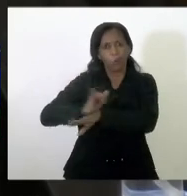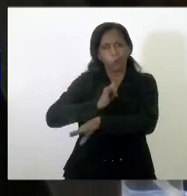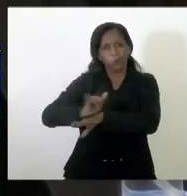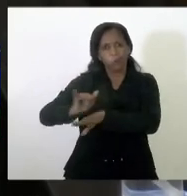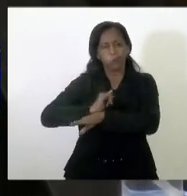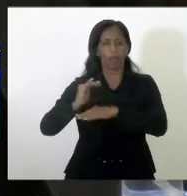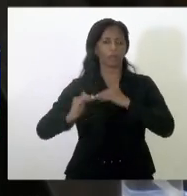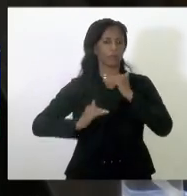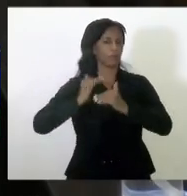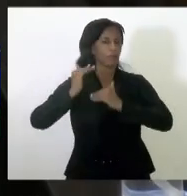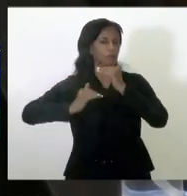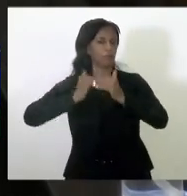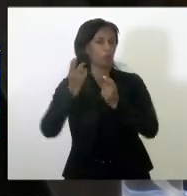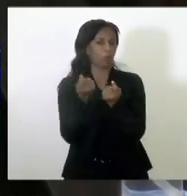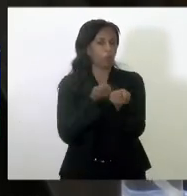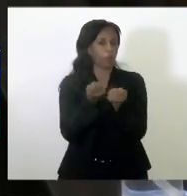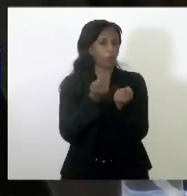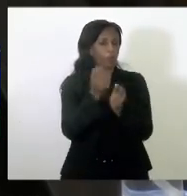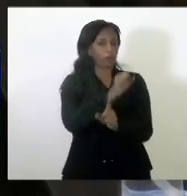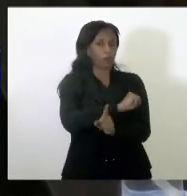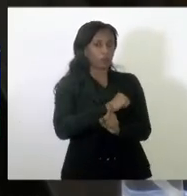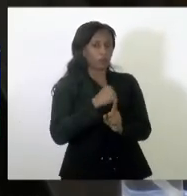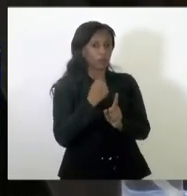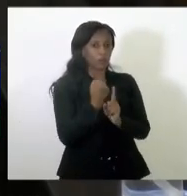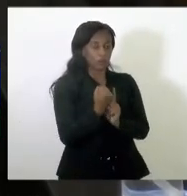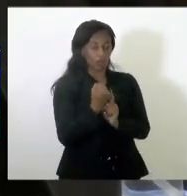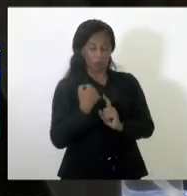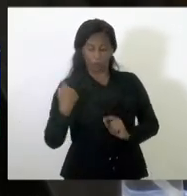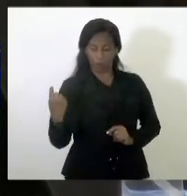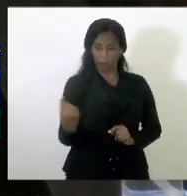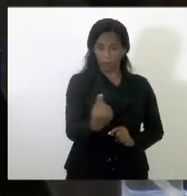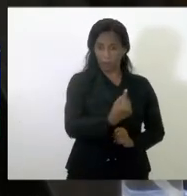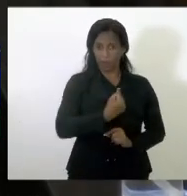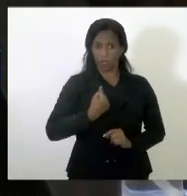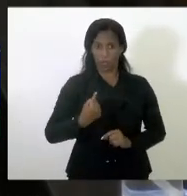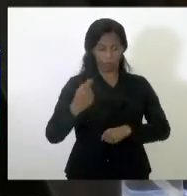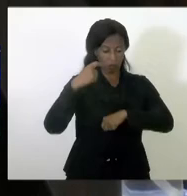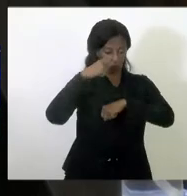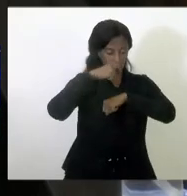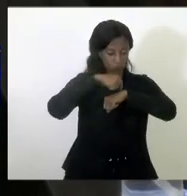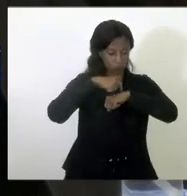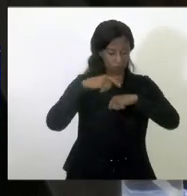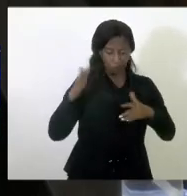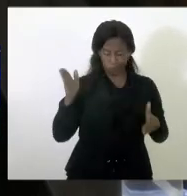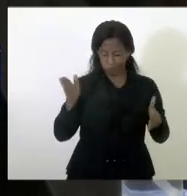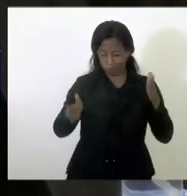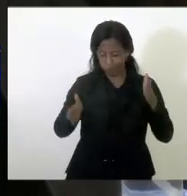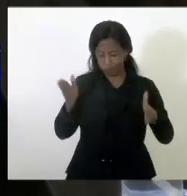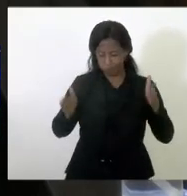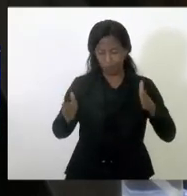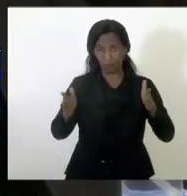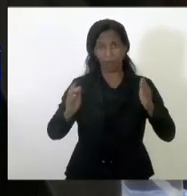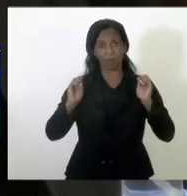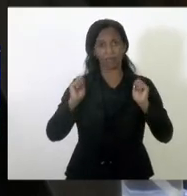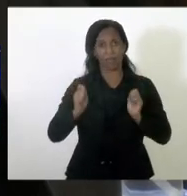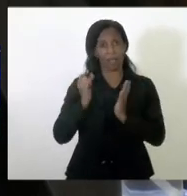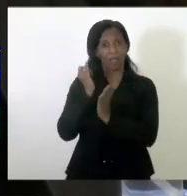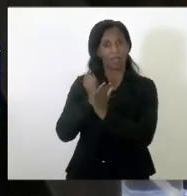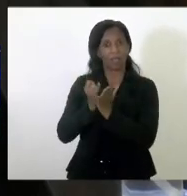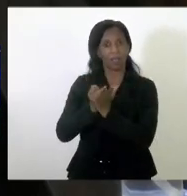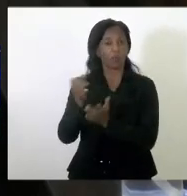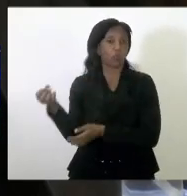de desenvolvimento econômico e social para que a gente possa, no médio e longo prazo, ter a capacidade de gerar receitas